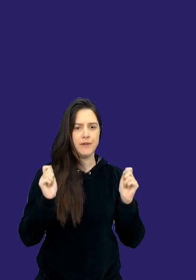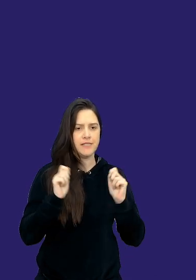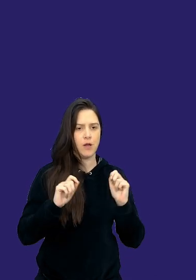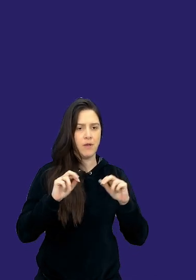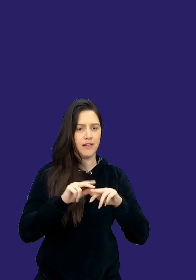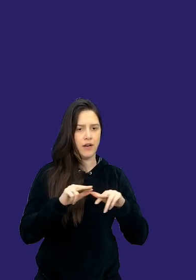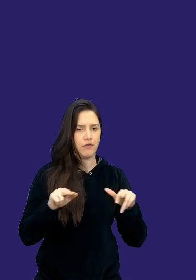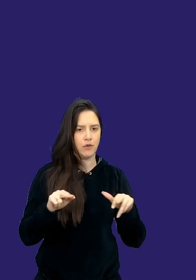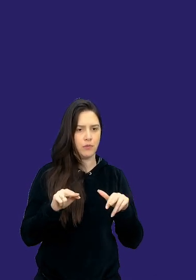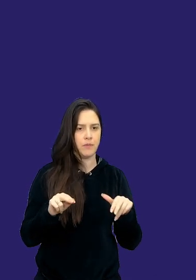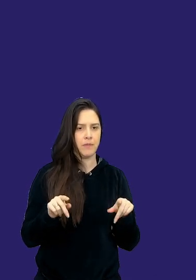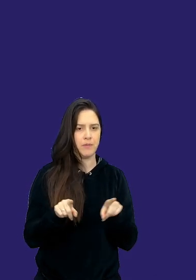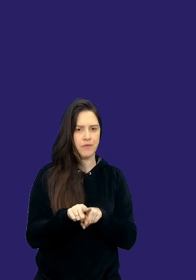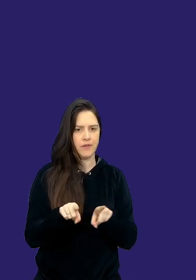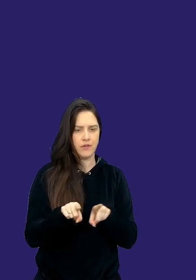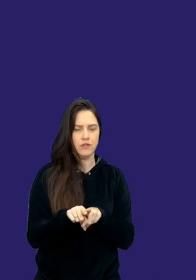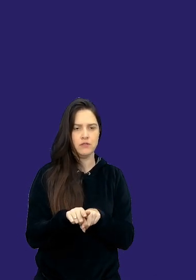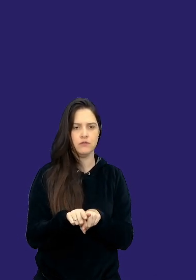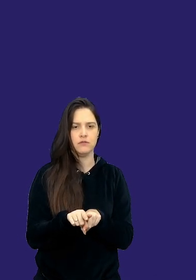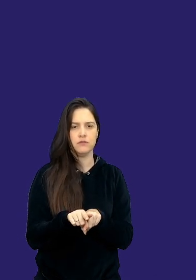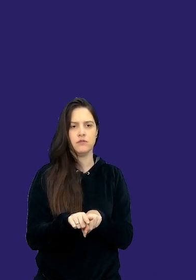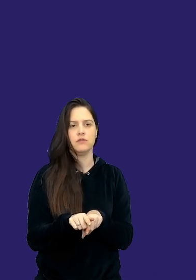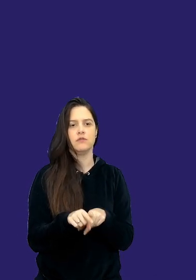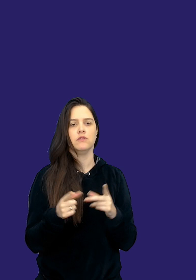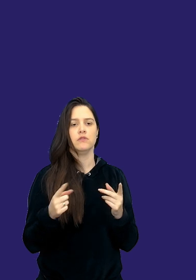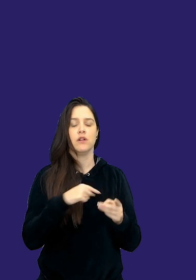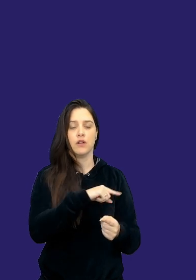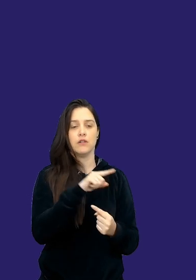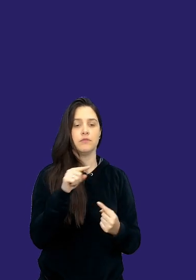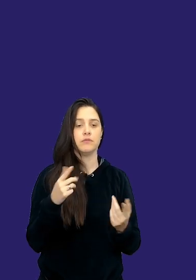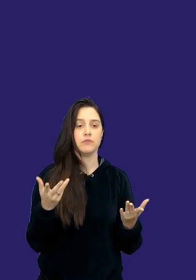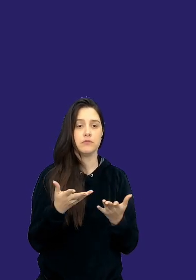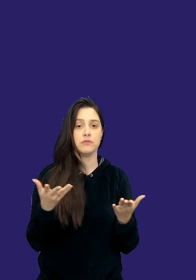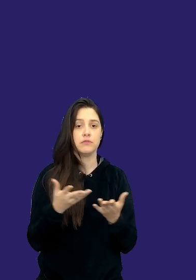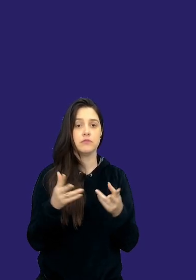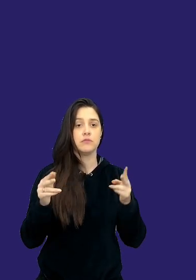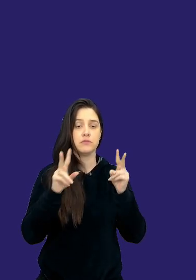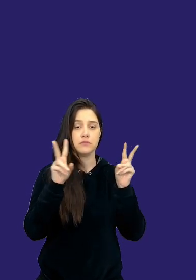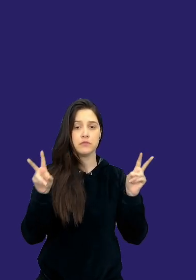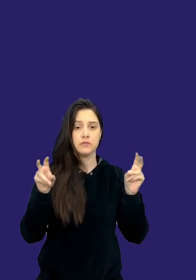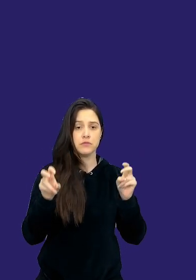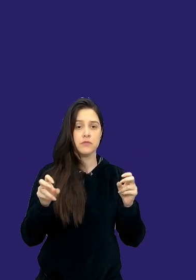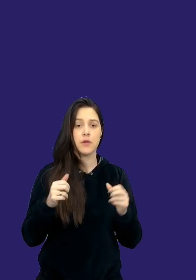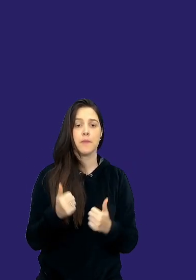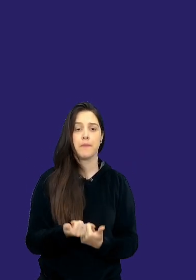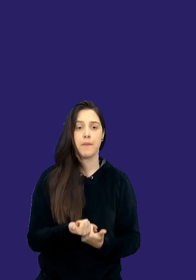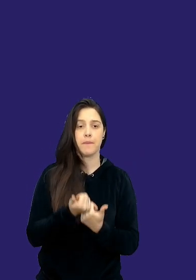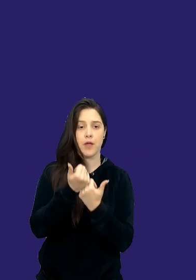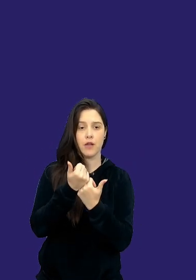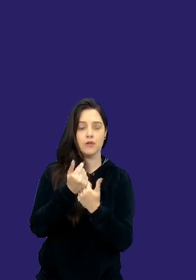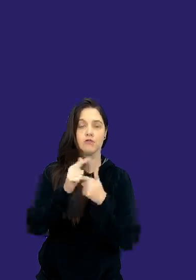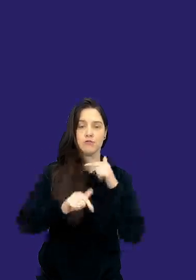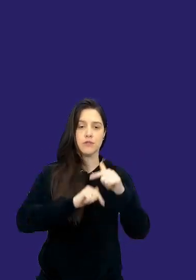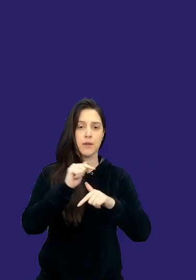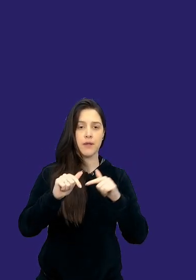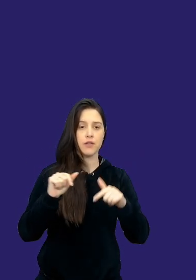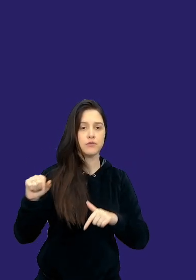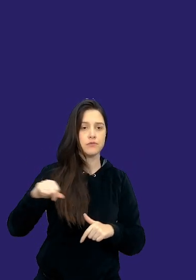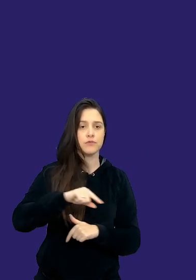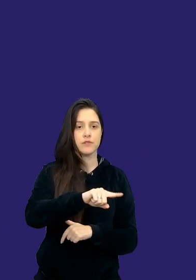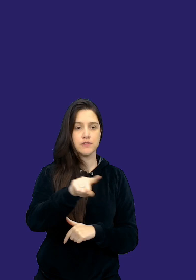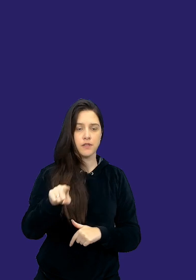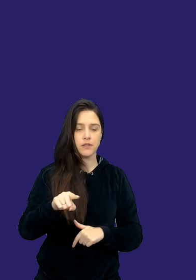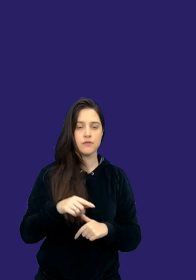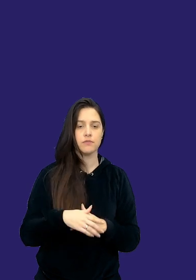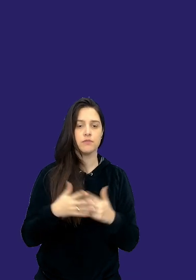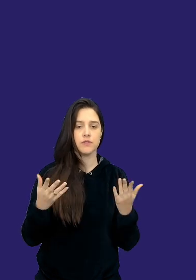todos os materiais aí que nós temos lá nesses links para apoiar o trabalho de vocês aí